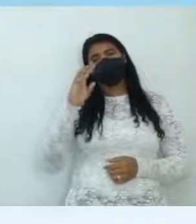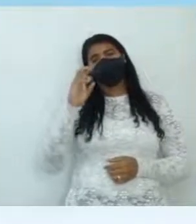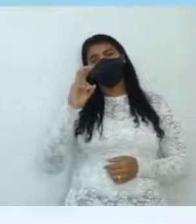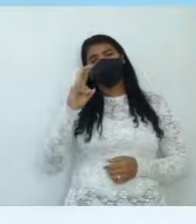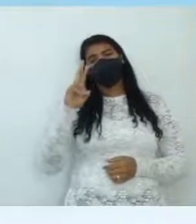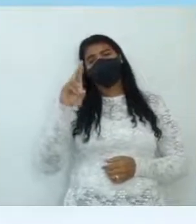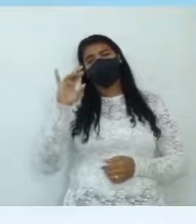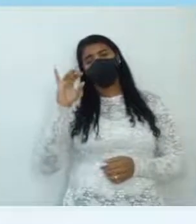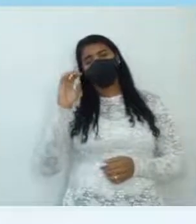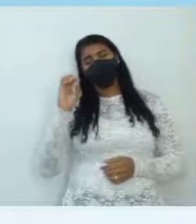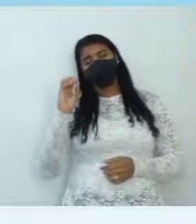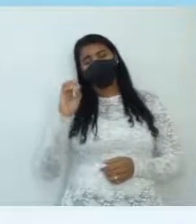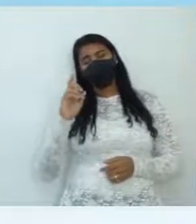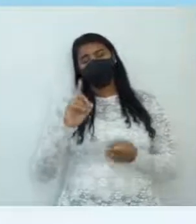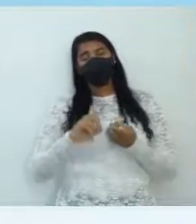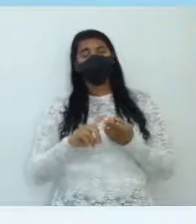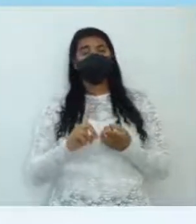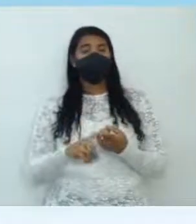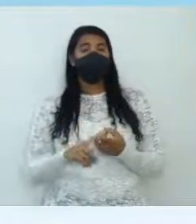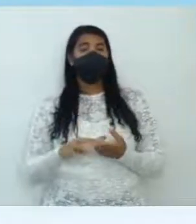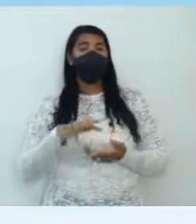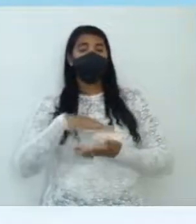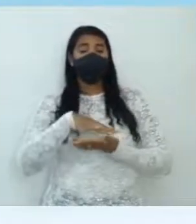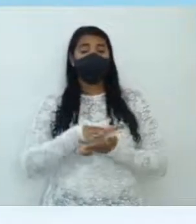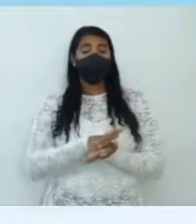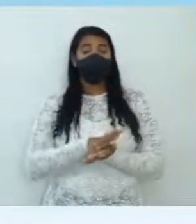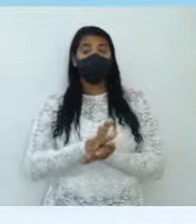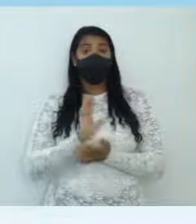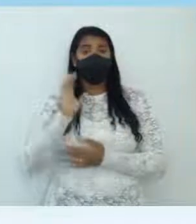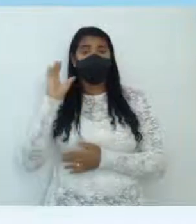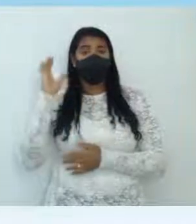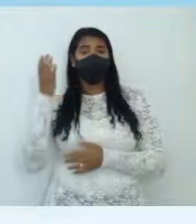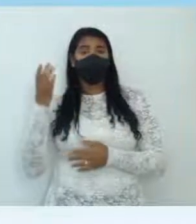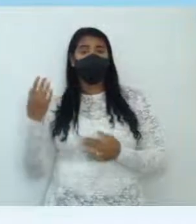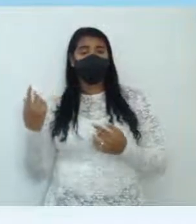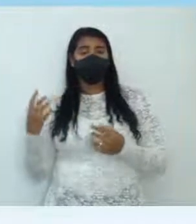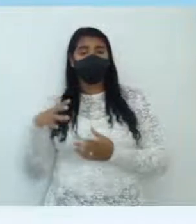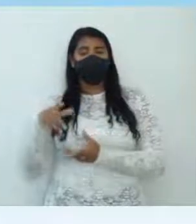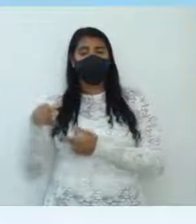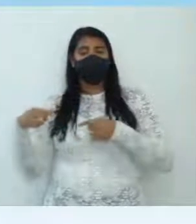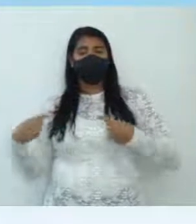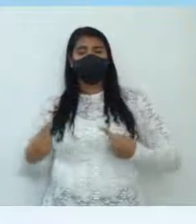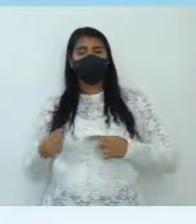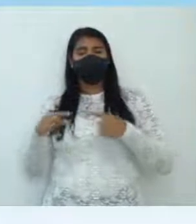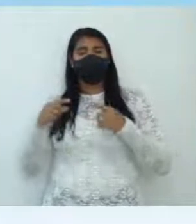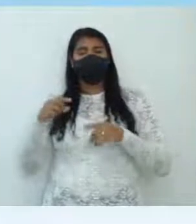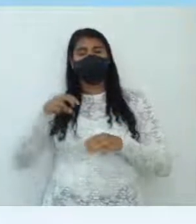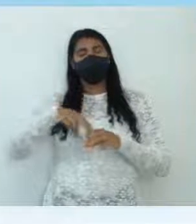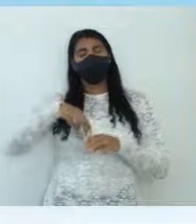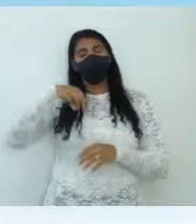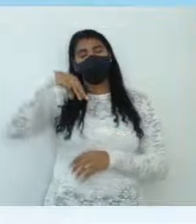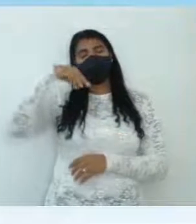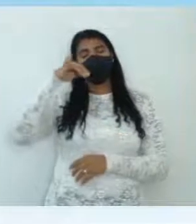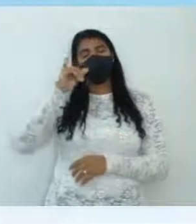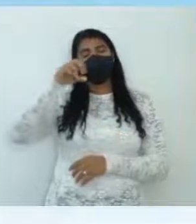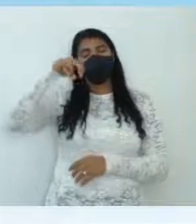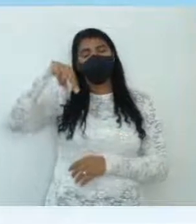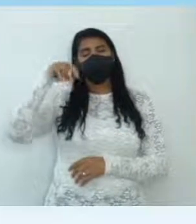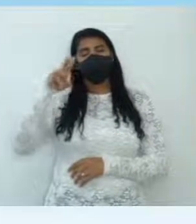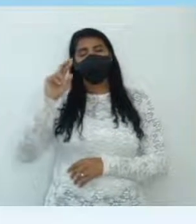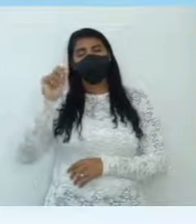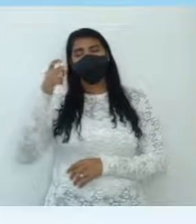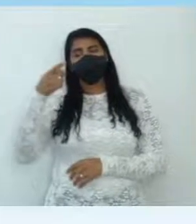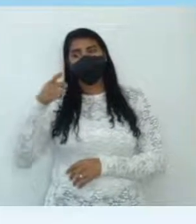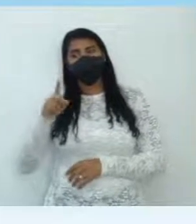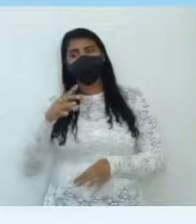vai ser um dos principais danos ambientais que são provocados pela mineração. Ou seja,